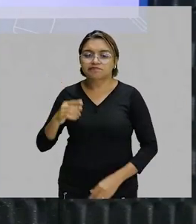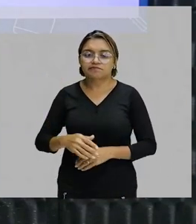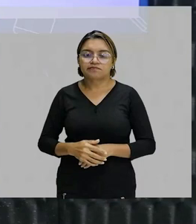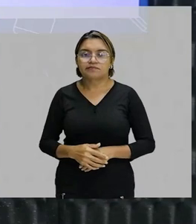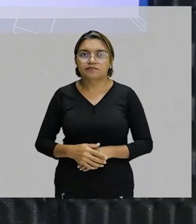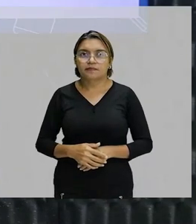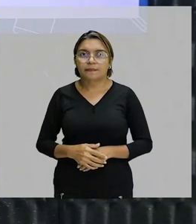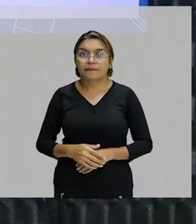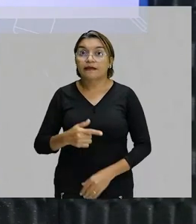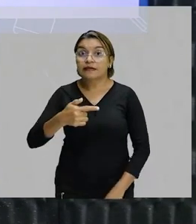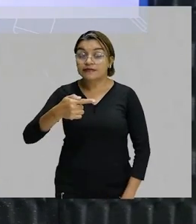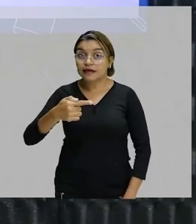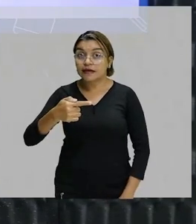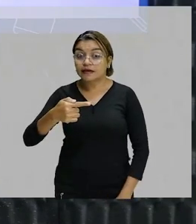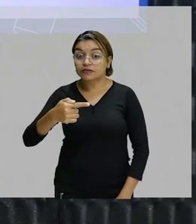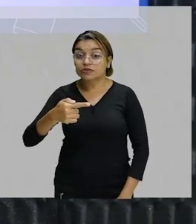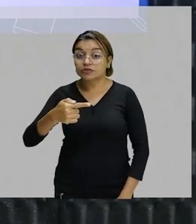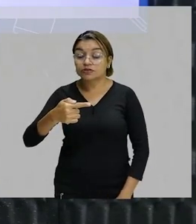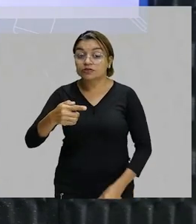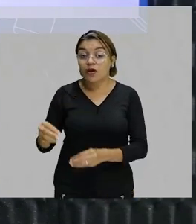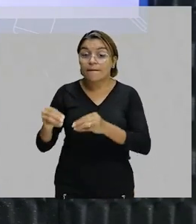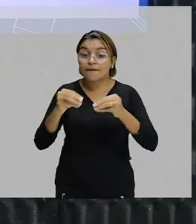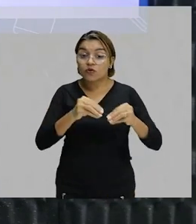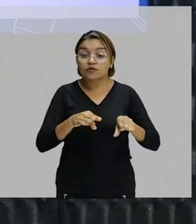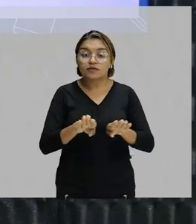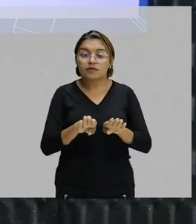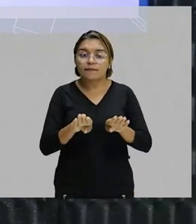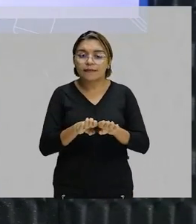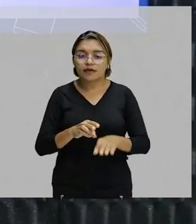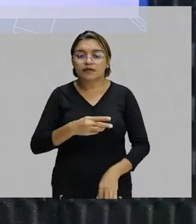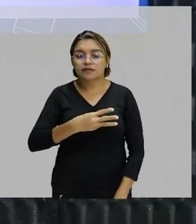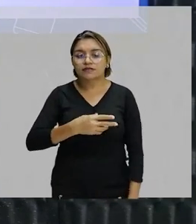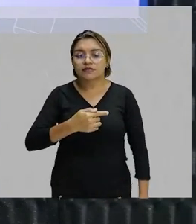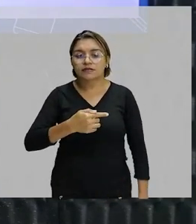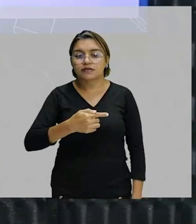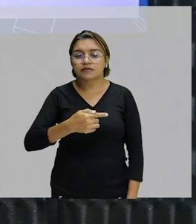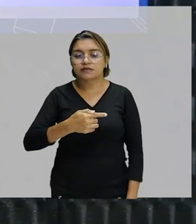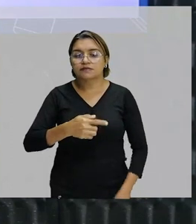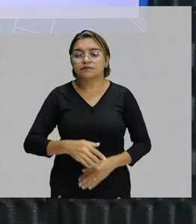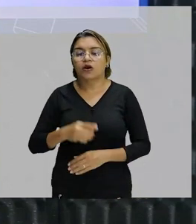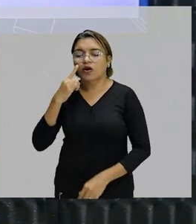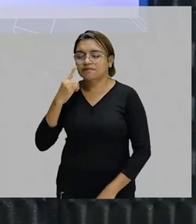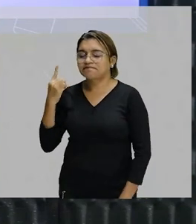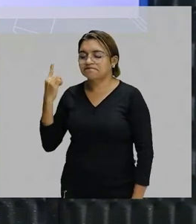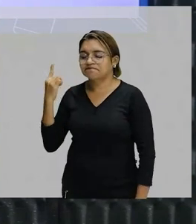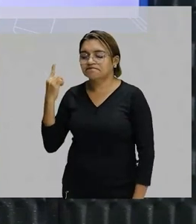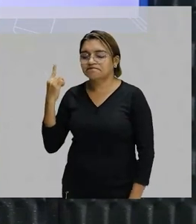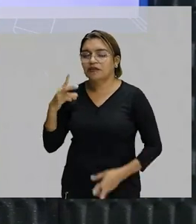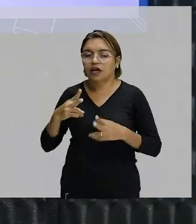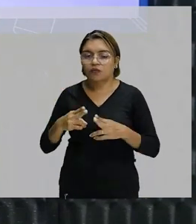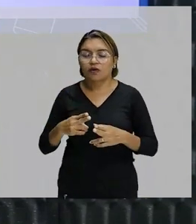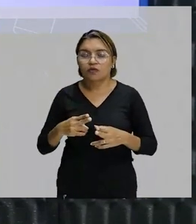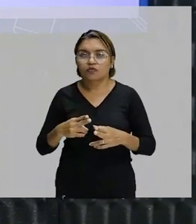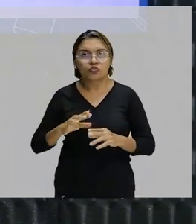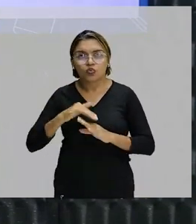o 7 também vai mudar de membro então eu vou ter 36 4 + 7 que dá 372 e isso é igual ao